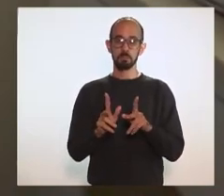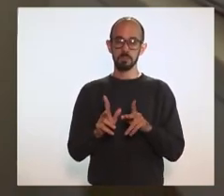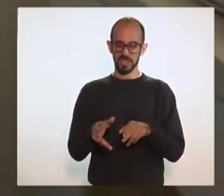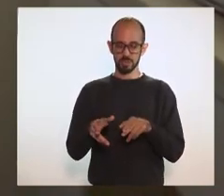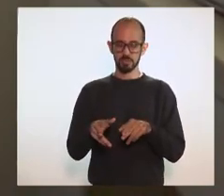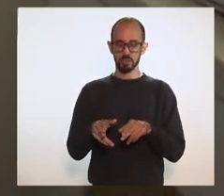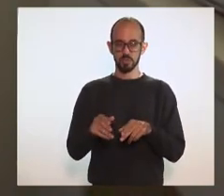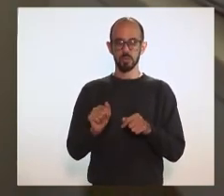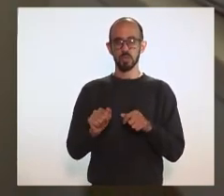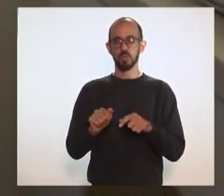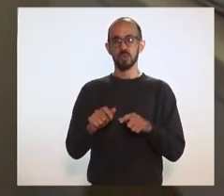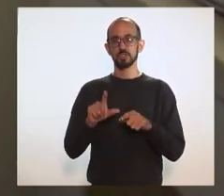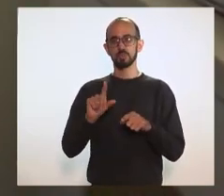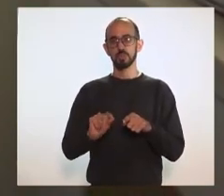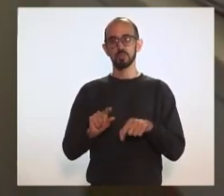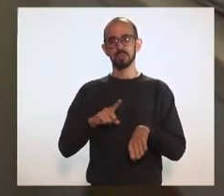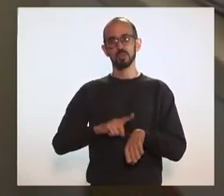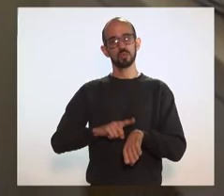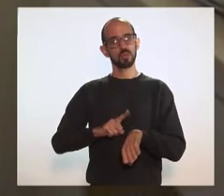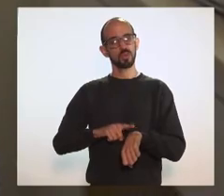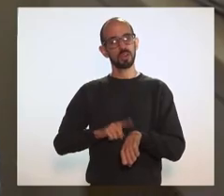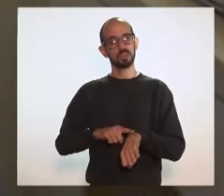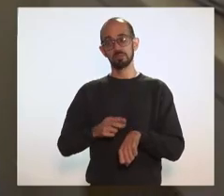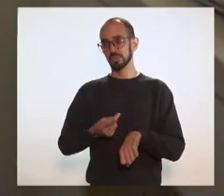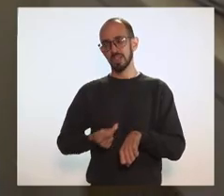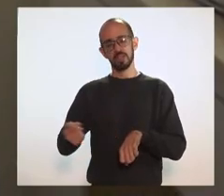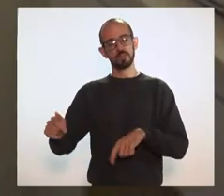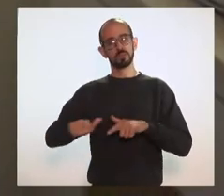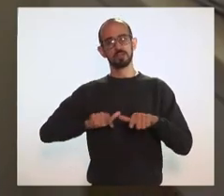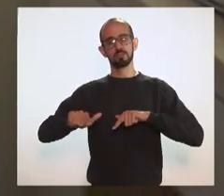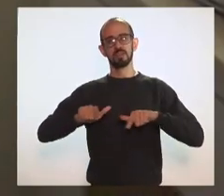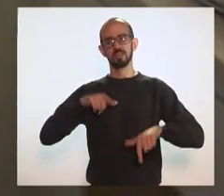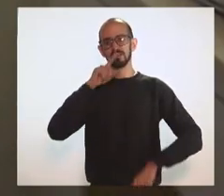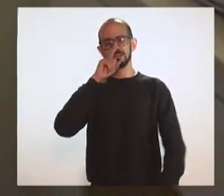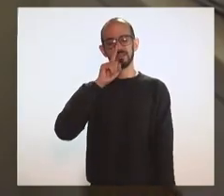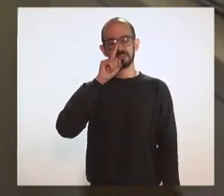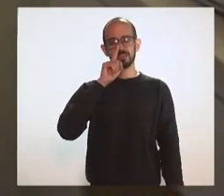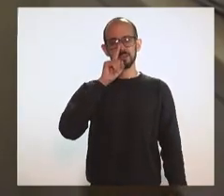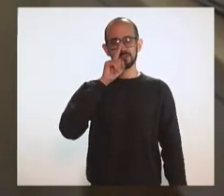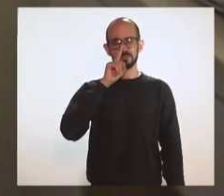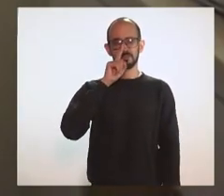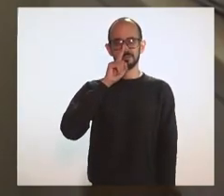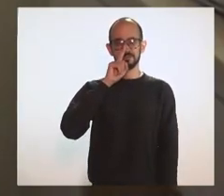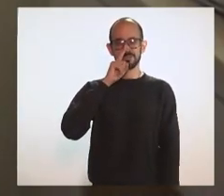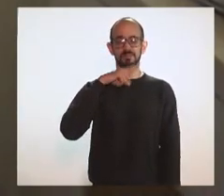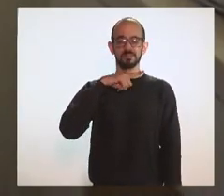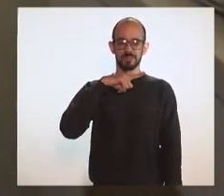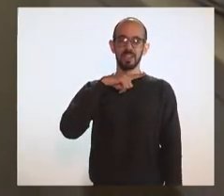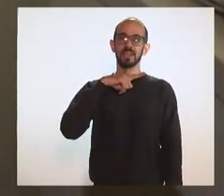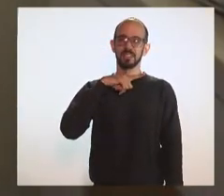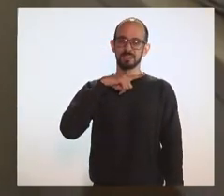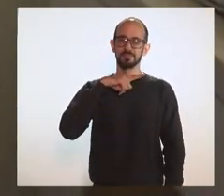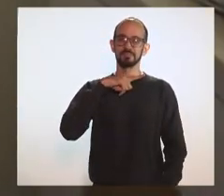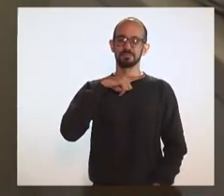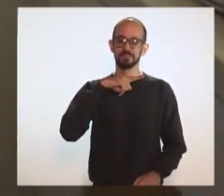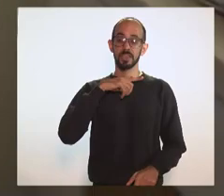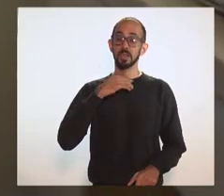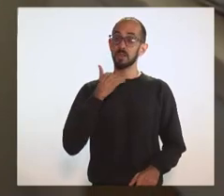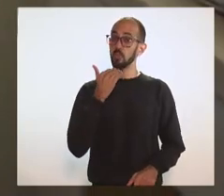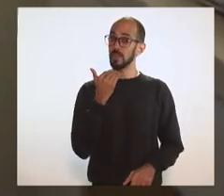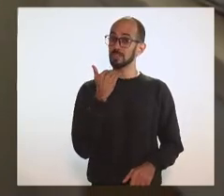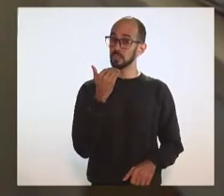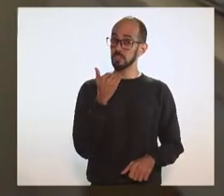horário, saiu para trabalhar, está em risco. Ora, e não adianta